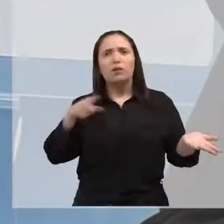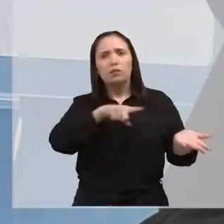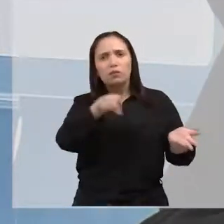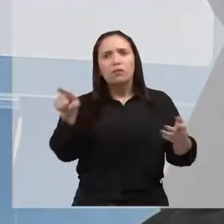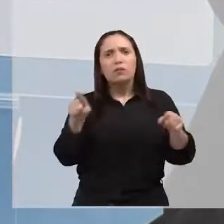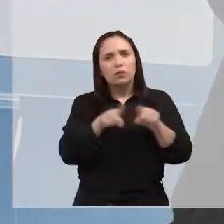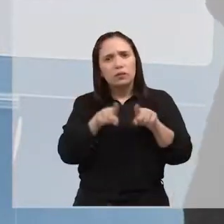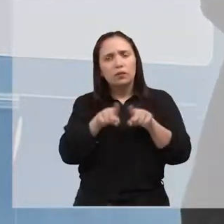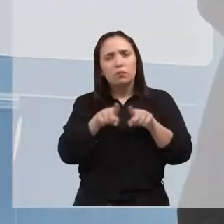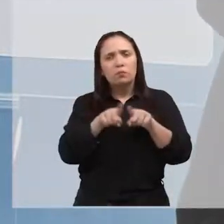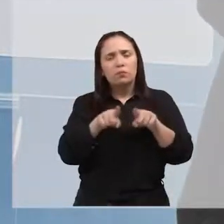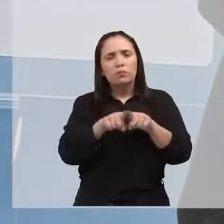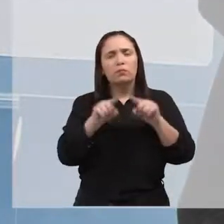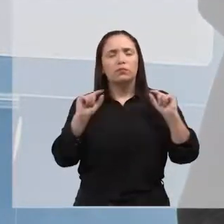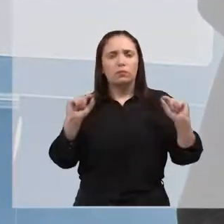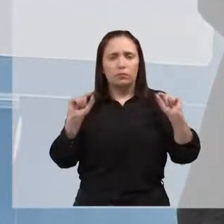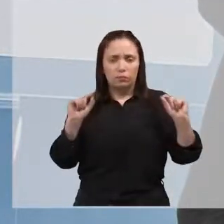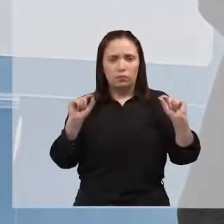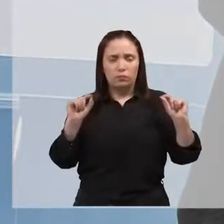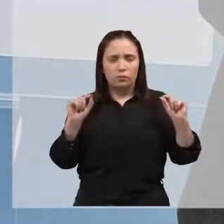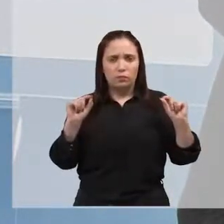também, que